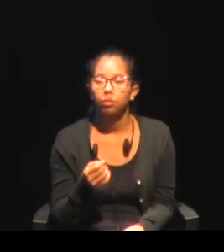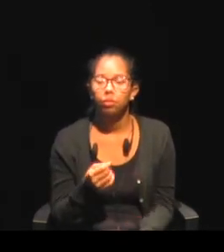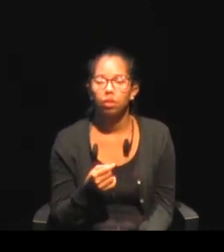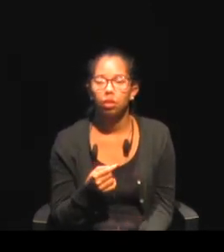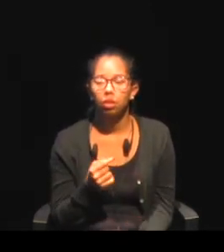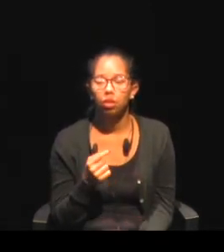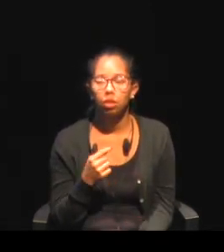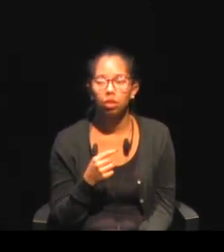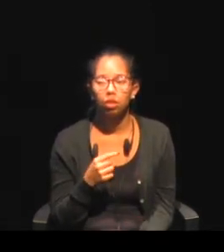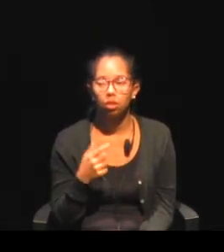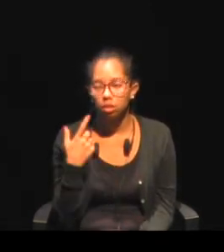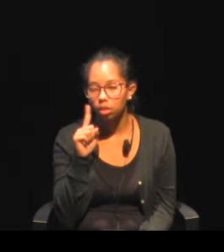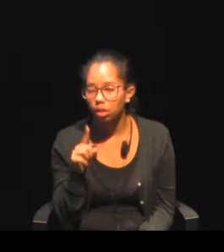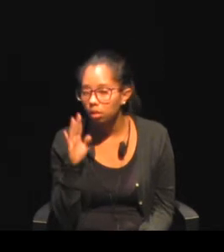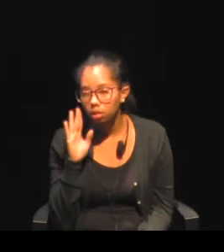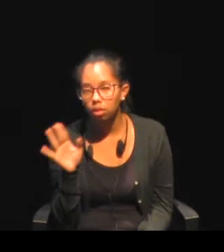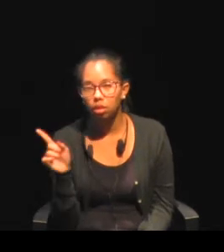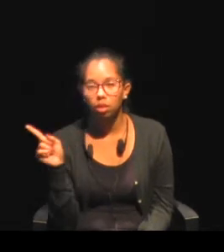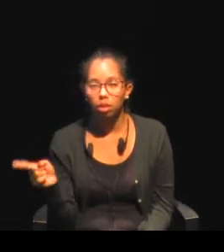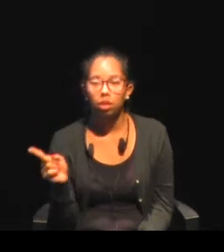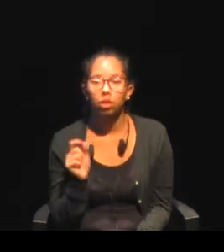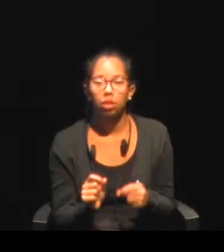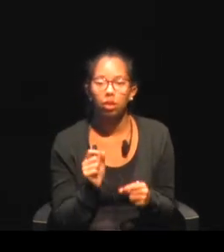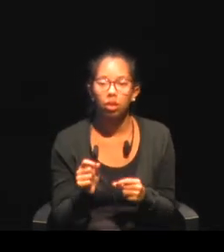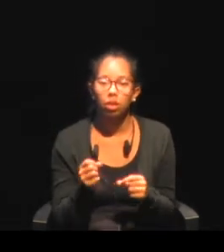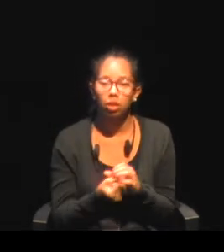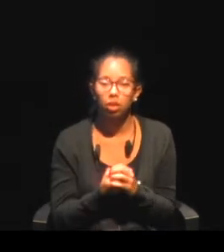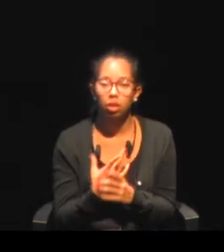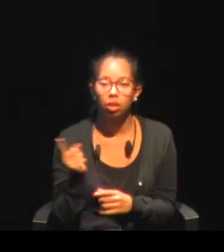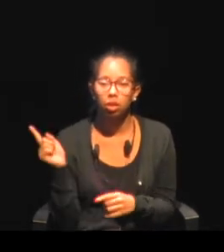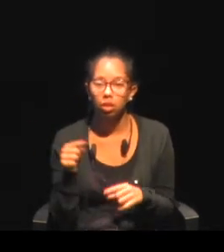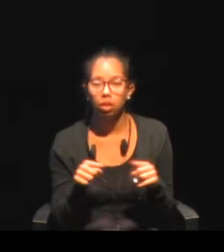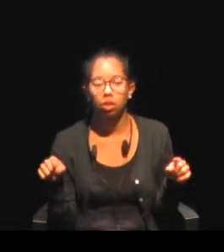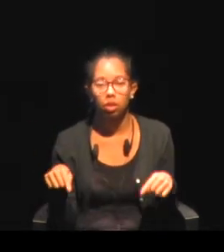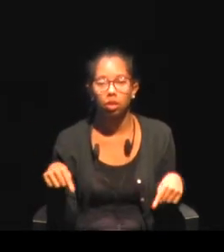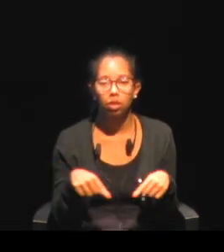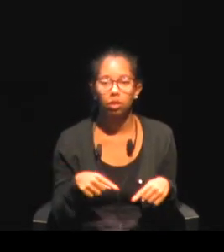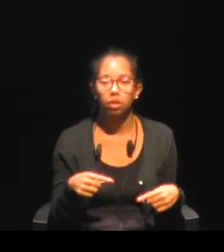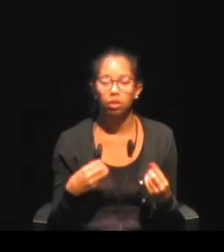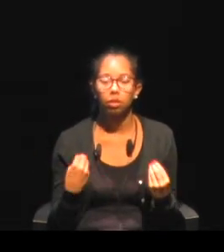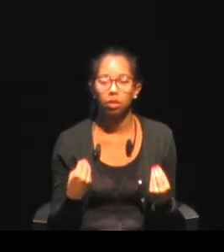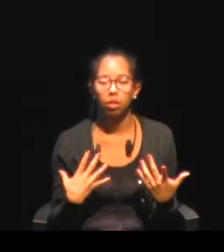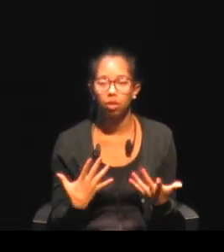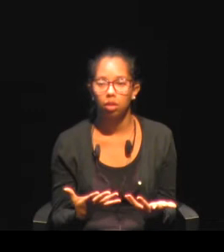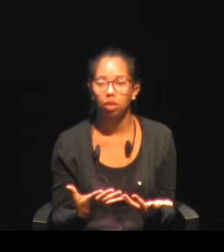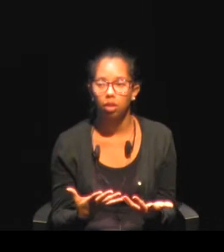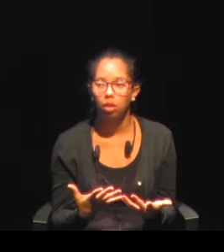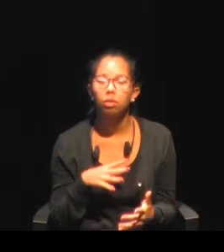assim, sobre trilhos, né? E a ideia fundamental dessa nossa sugestão era criar essa caixa